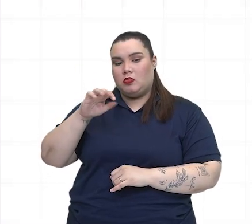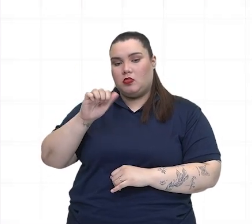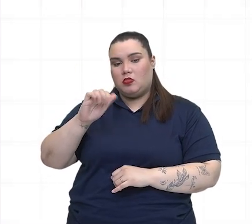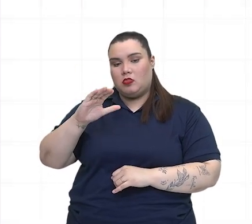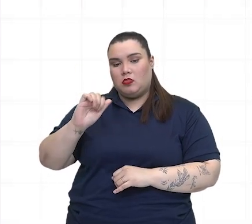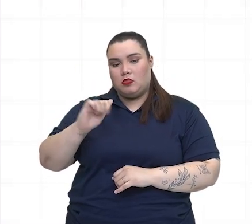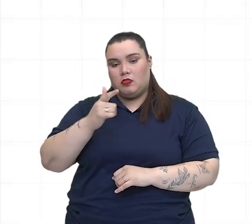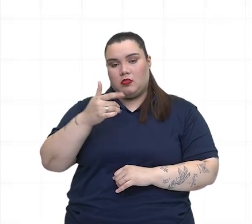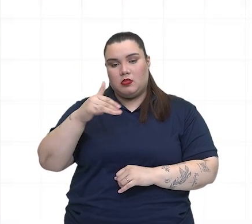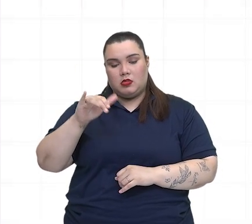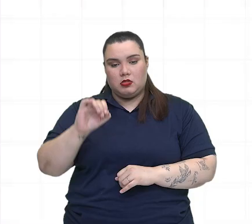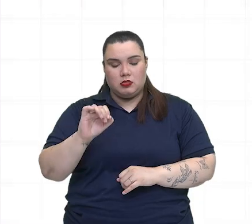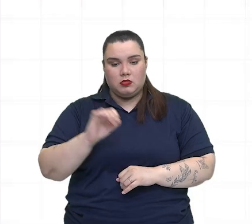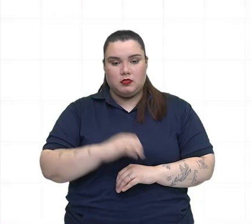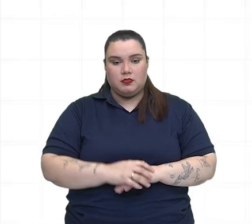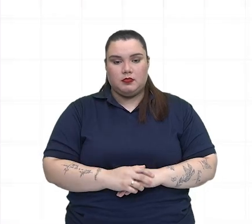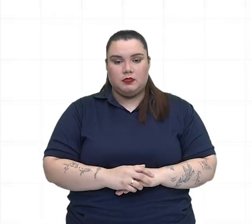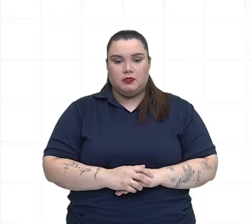Informação, beleza?